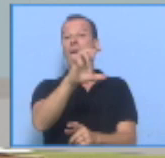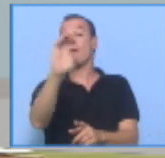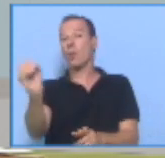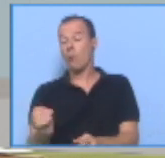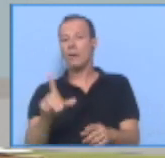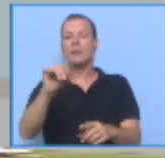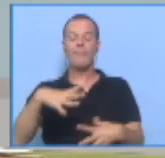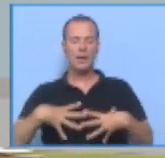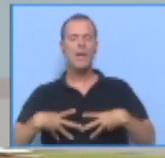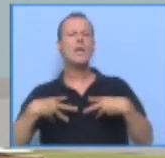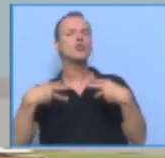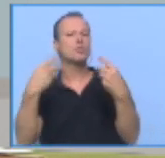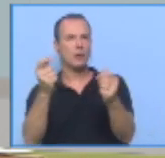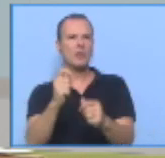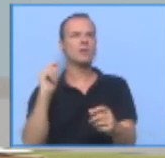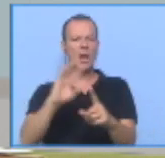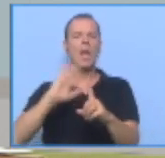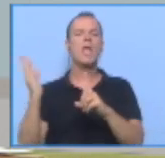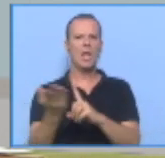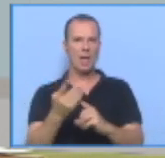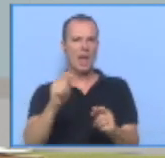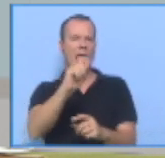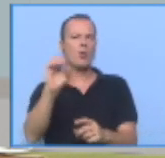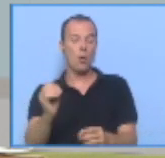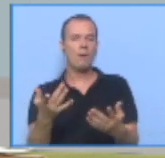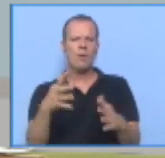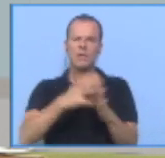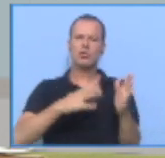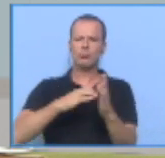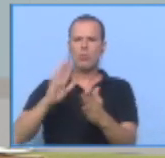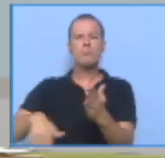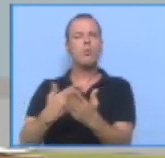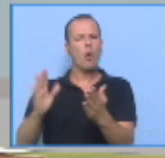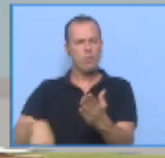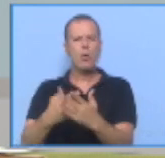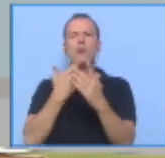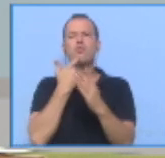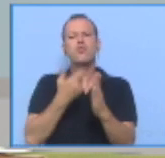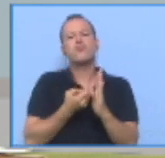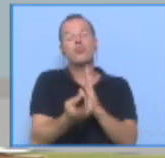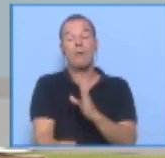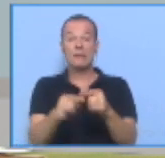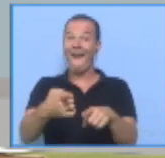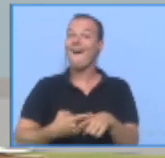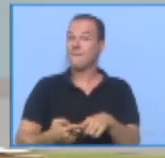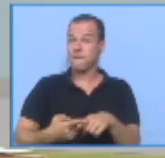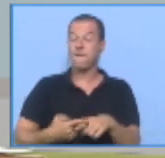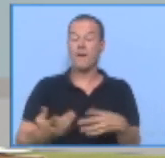uma espiritualidade ecológica. Enfim, diversas dimensões que o texto nos propõe e que são muito